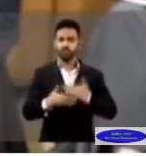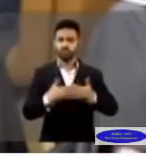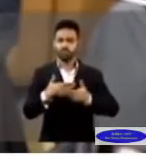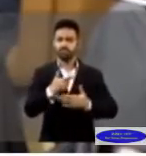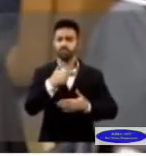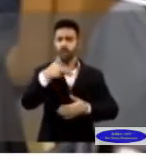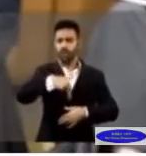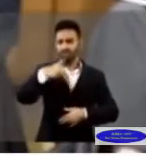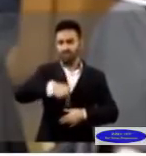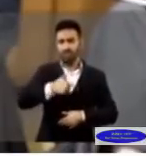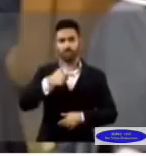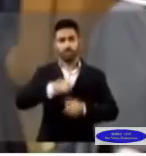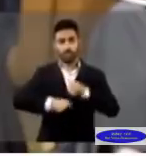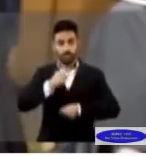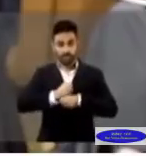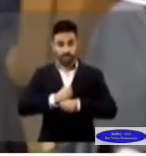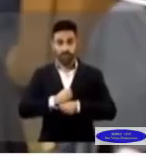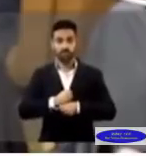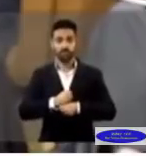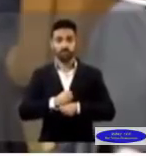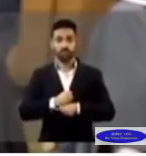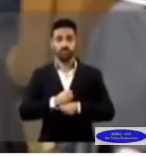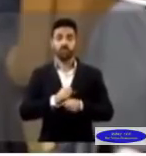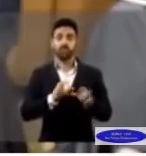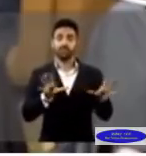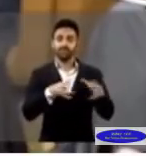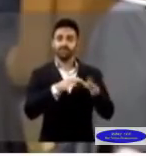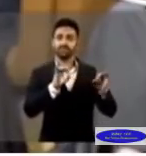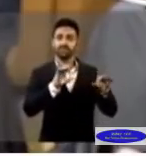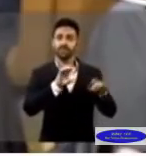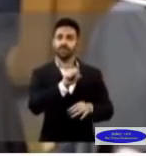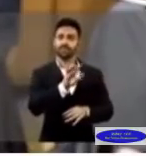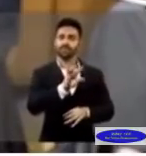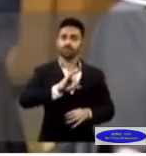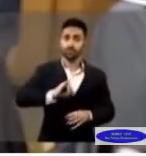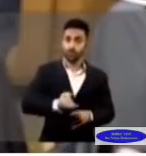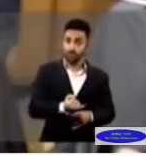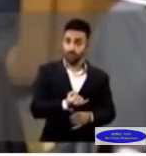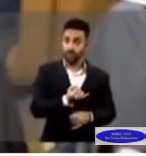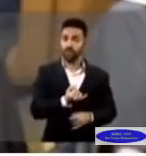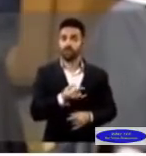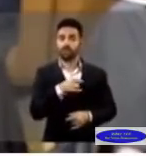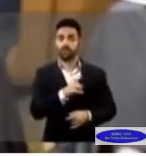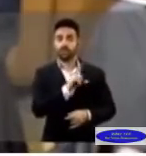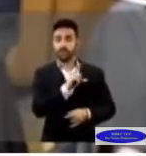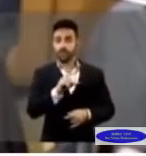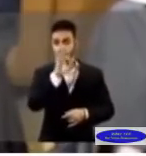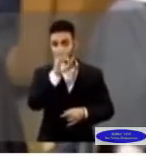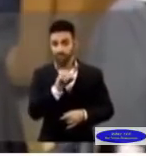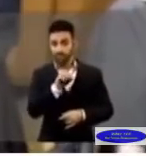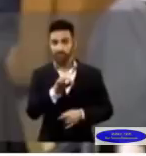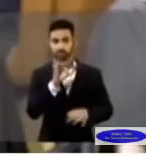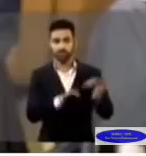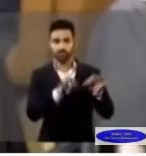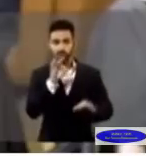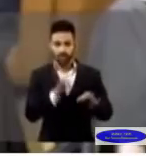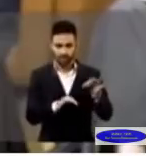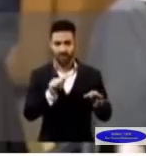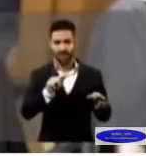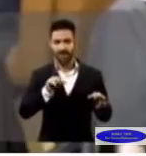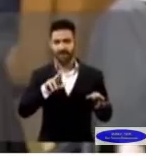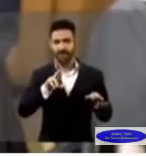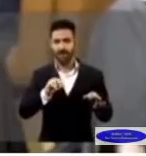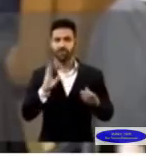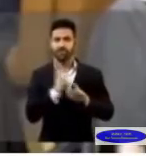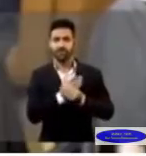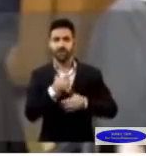pretensão do Ministério Público posta aqui hoje em termos idênticos. Na verdade, a Operação Lava Jato, ela nasceu sob a égide